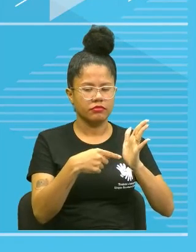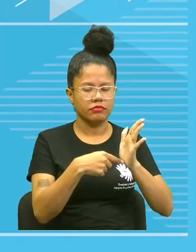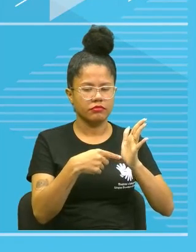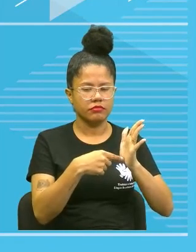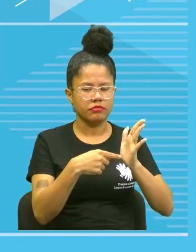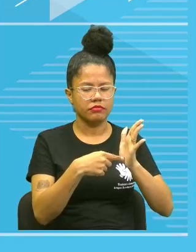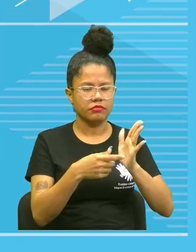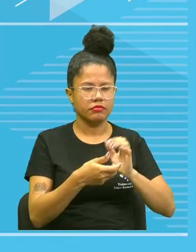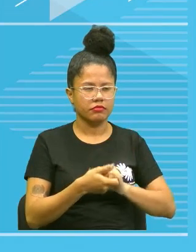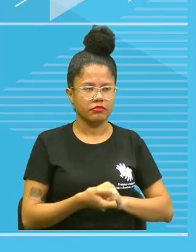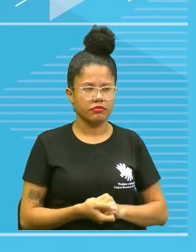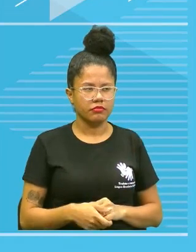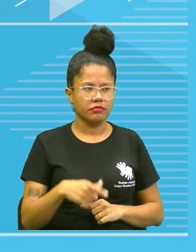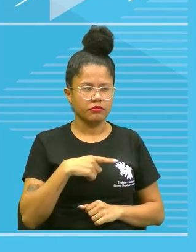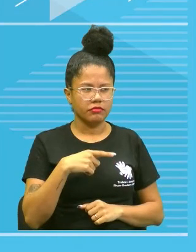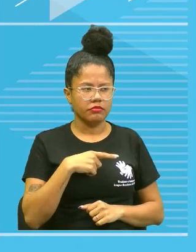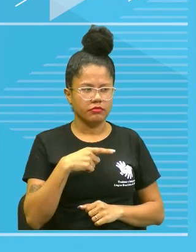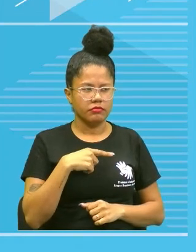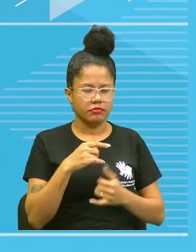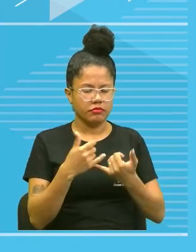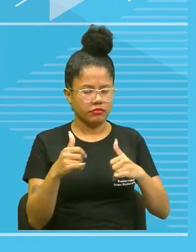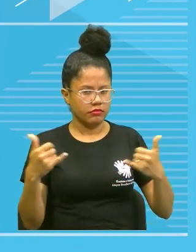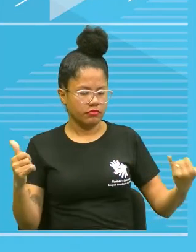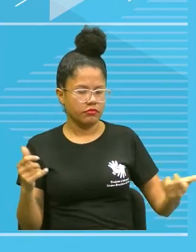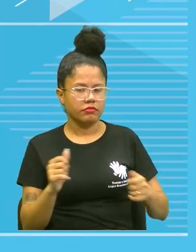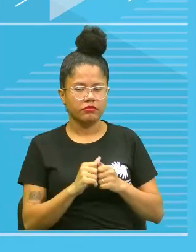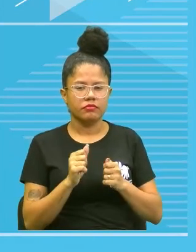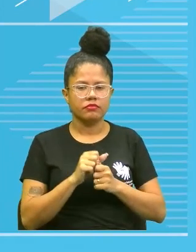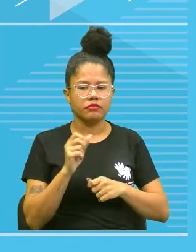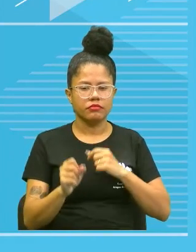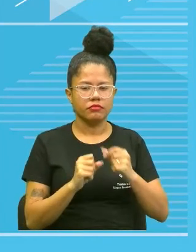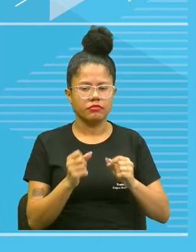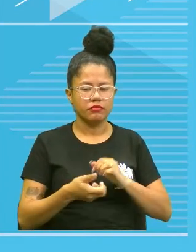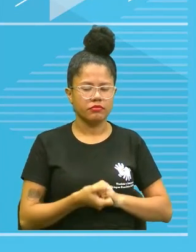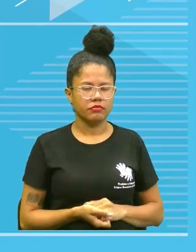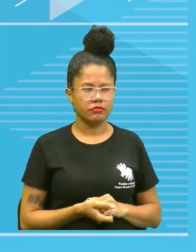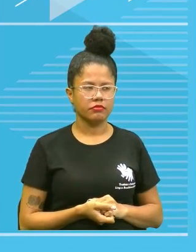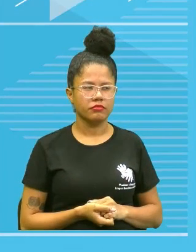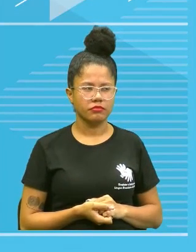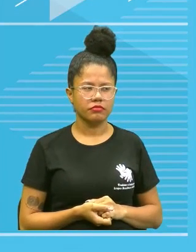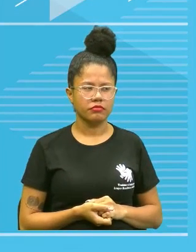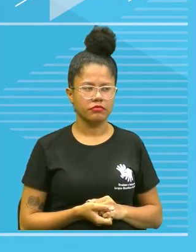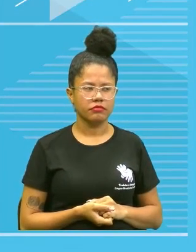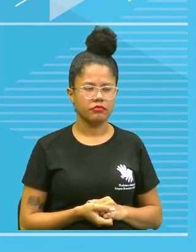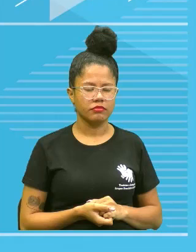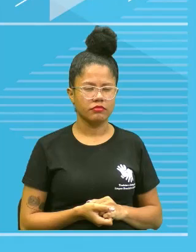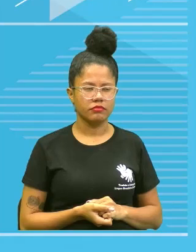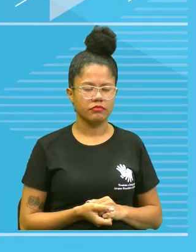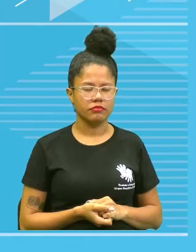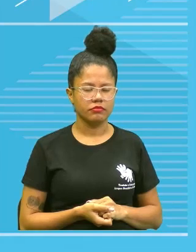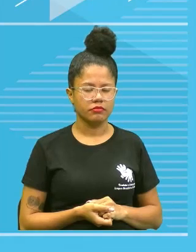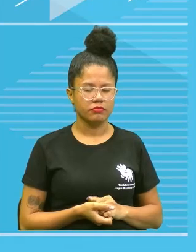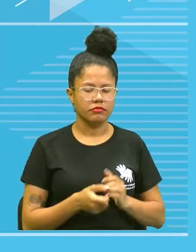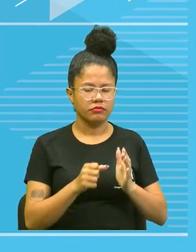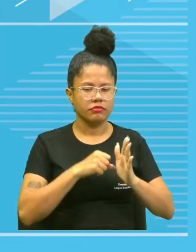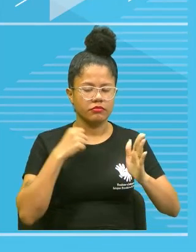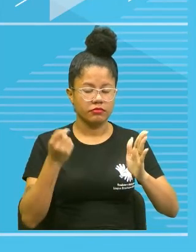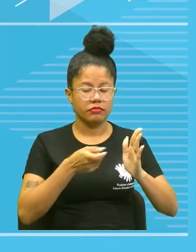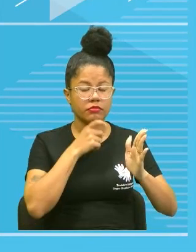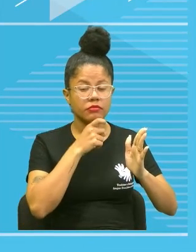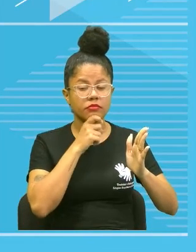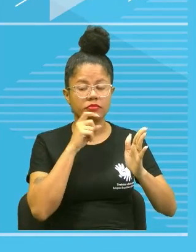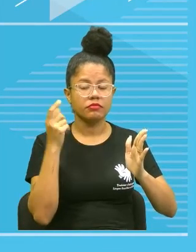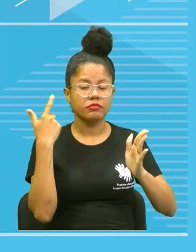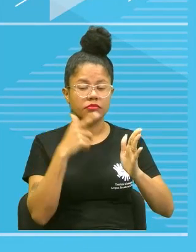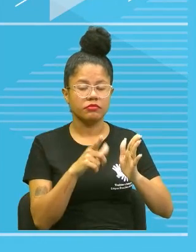que produz uma determinada corrente elétrica faz com que a geladeira receba o trabalho, a